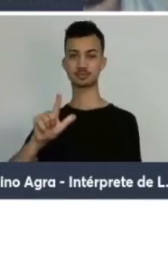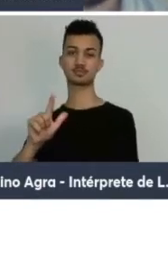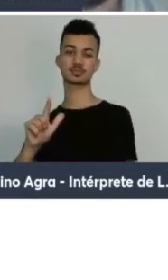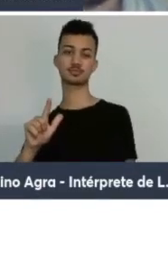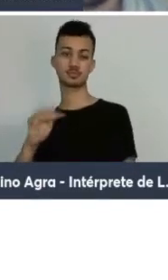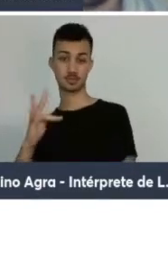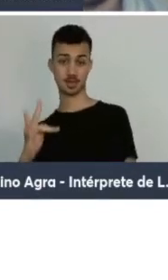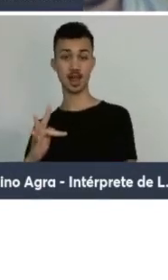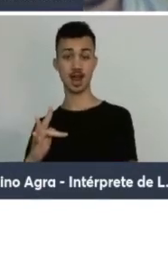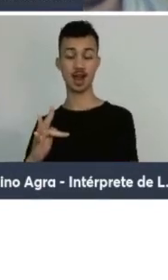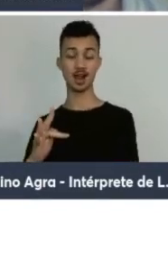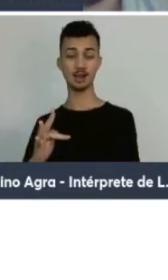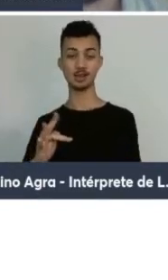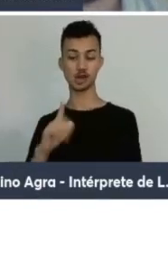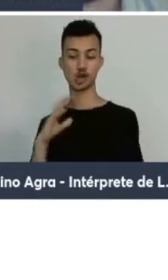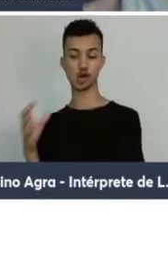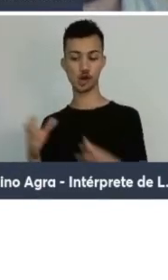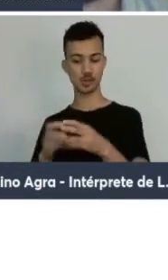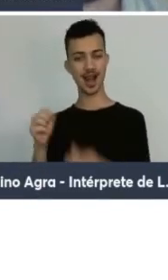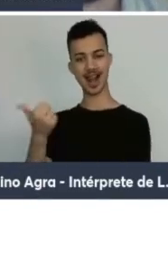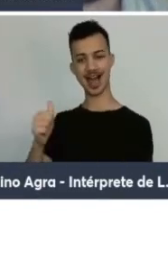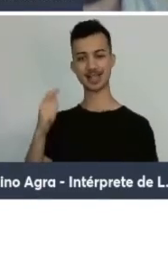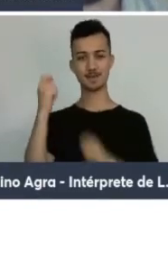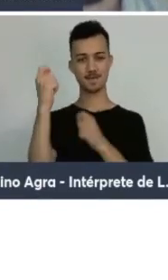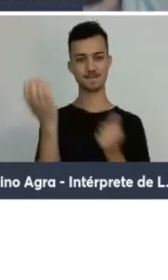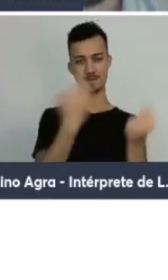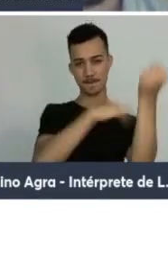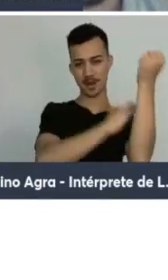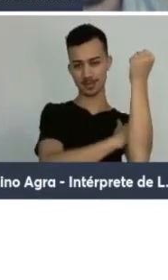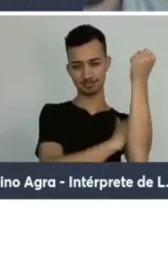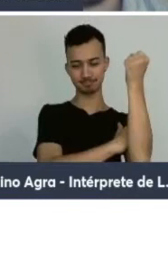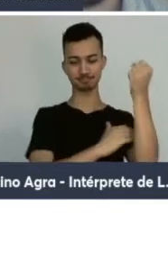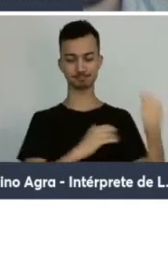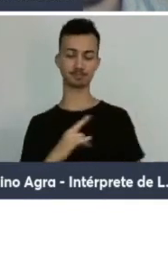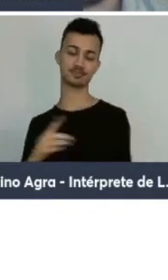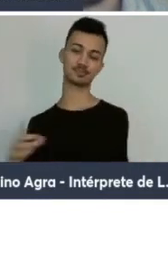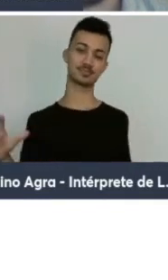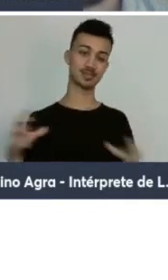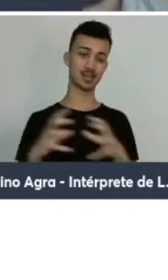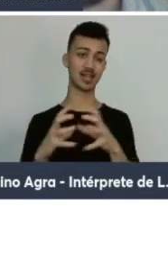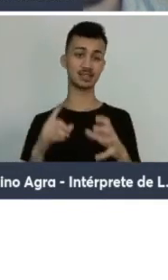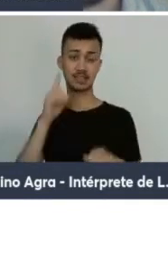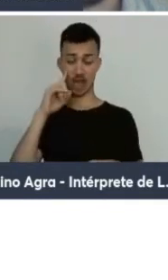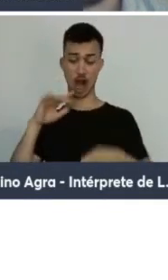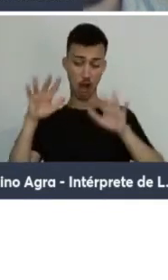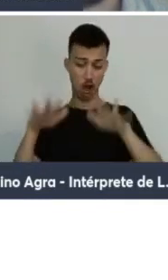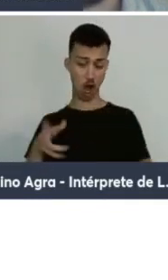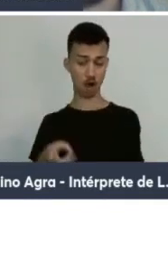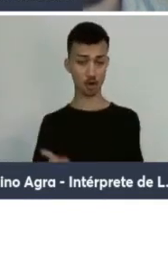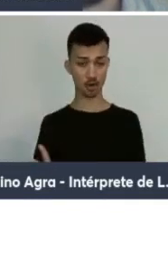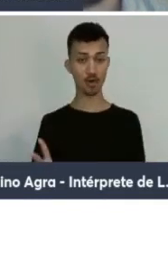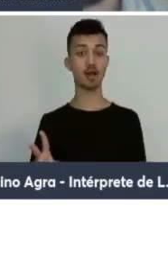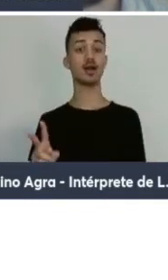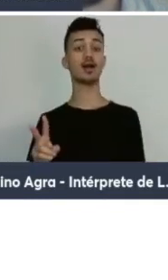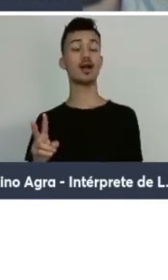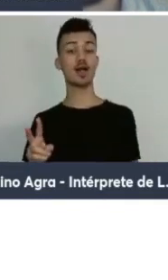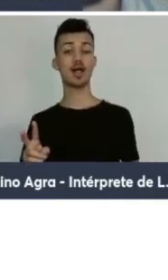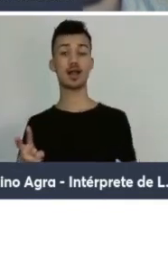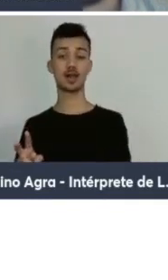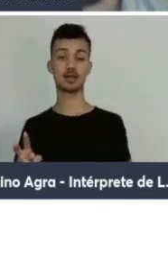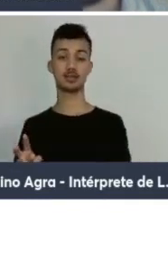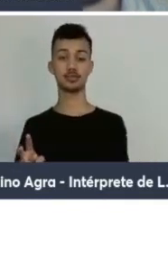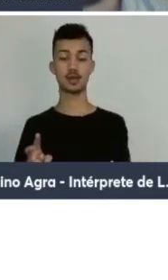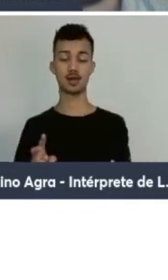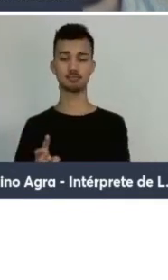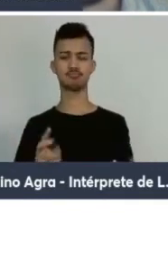já estavam dentro do Somos há muito tempo, que acharam importante ter o grupo só das mulheres. Aí eu fiquei, e aí eles começaram a discutir com essas tendências, a gente